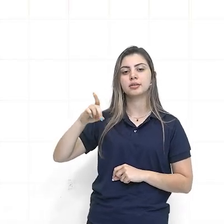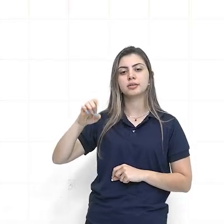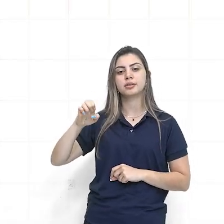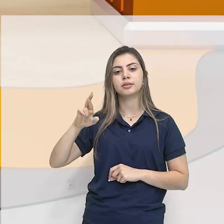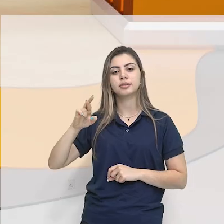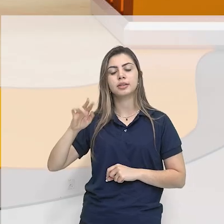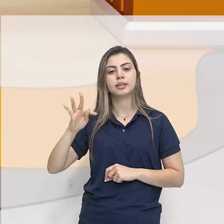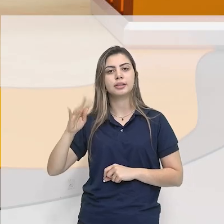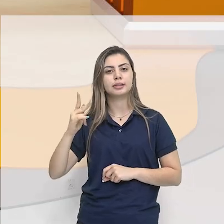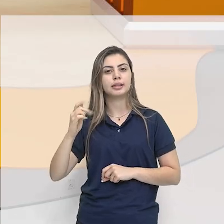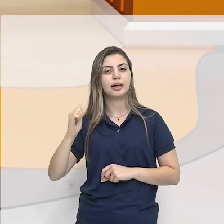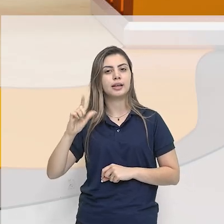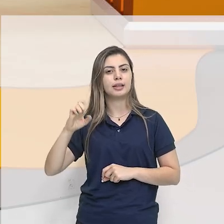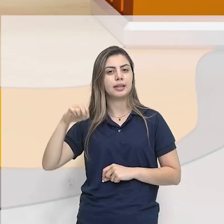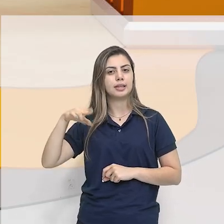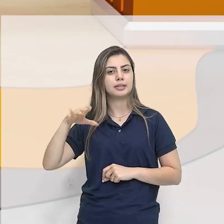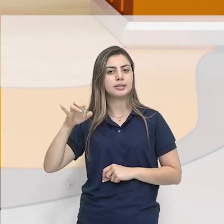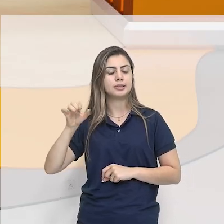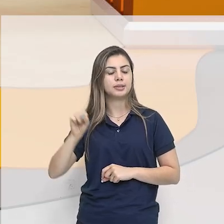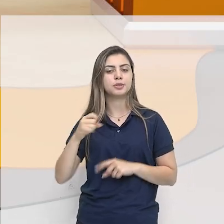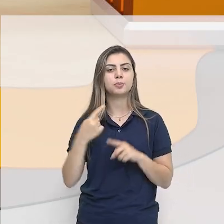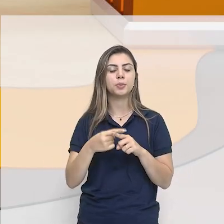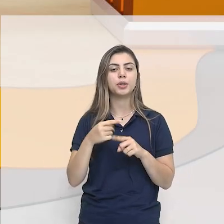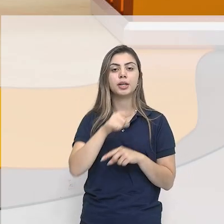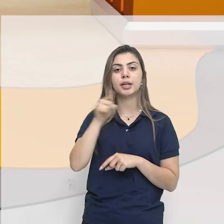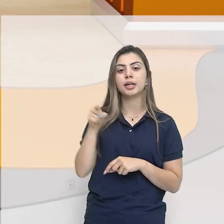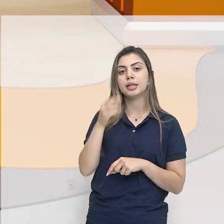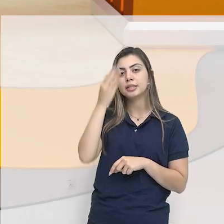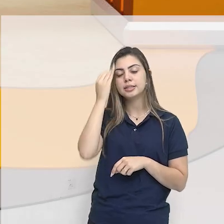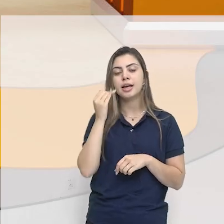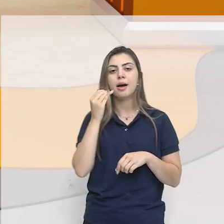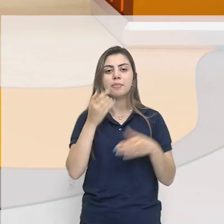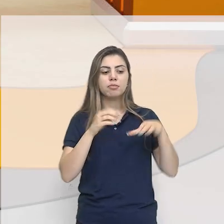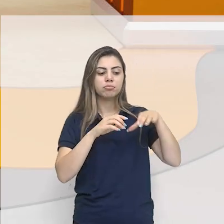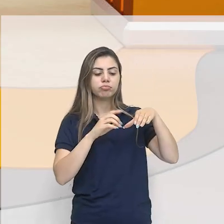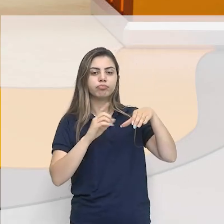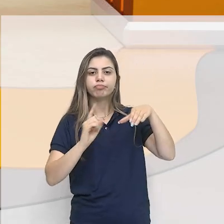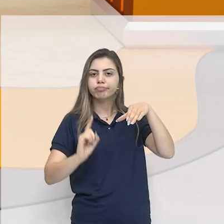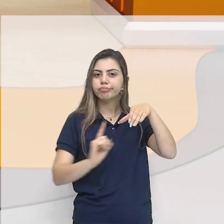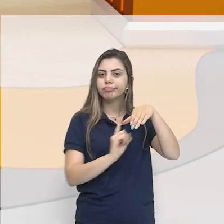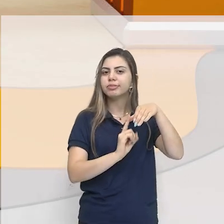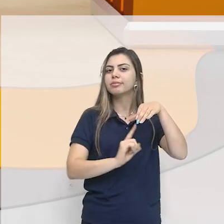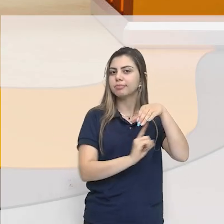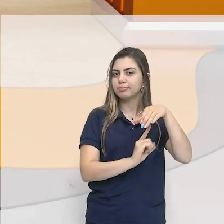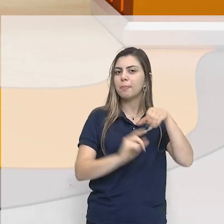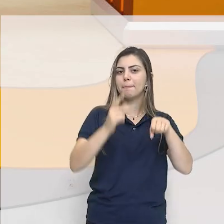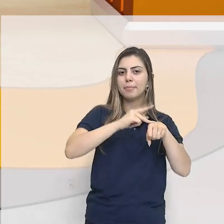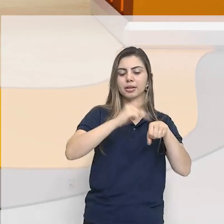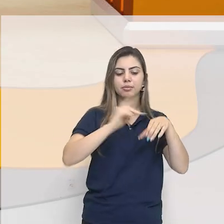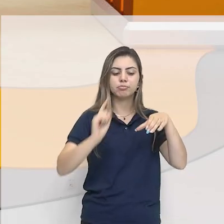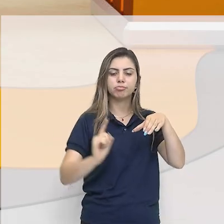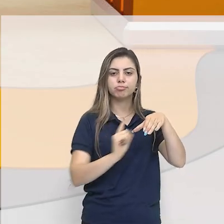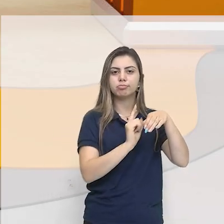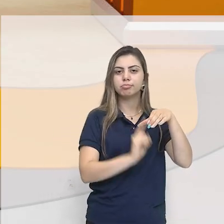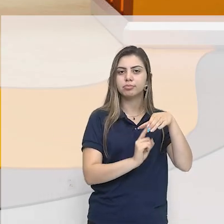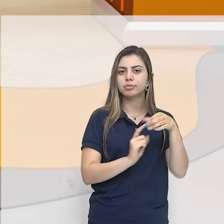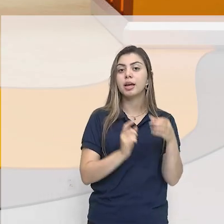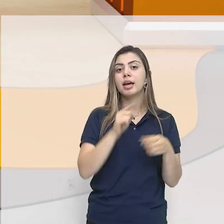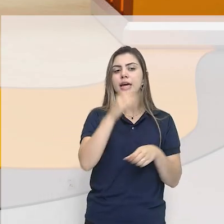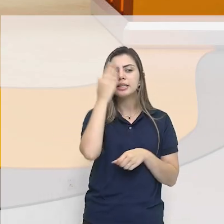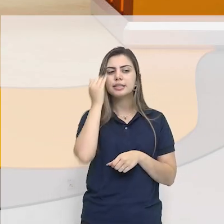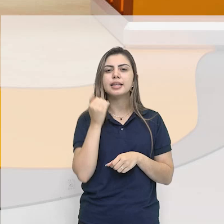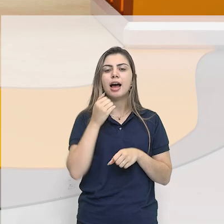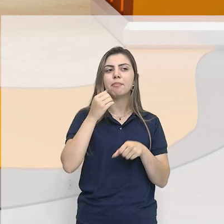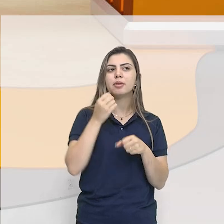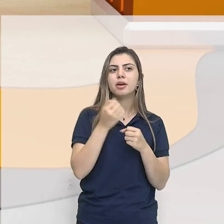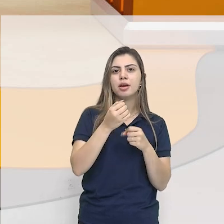cavernas, tá? Porque se agora eu tenho o domínio do fogo, eu posso afugentar os animais também que viviam